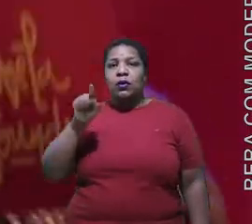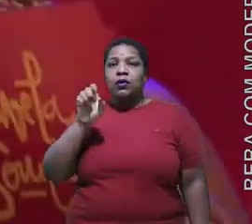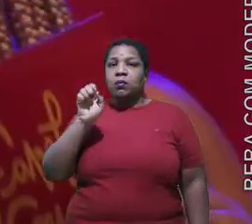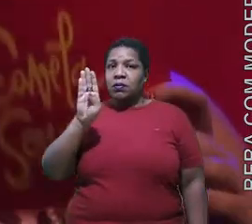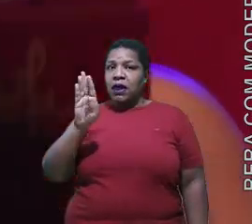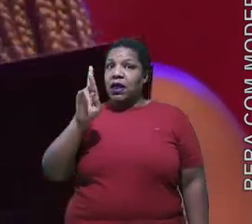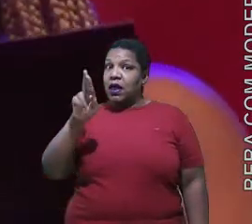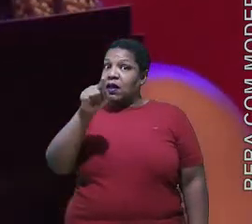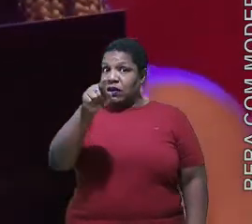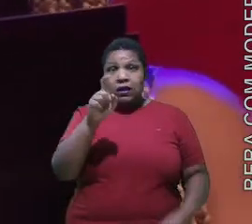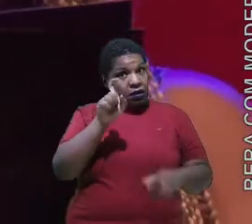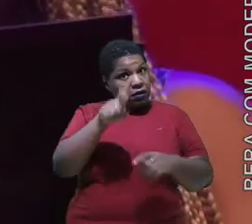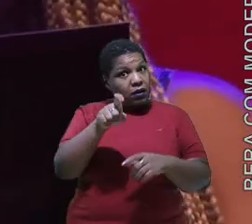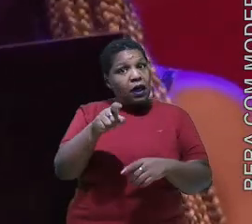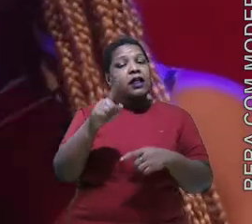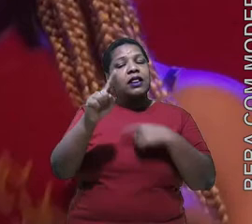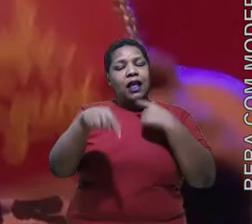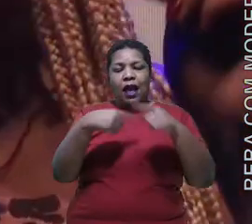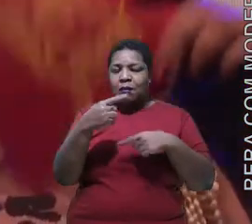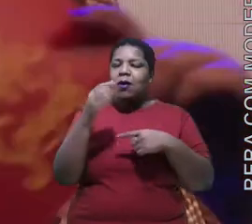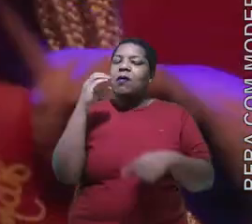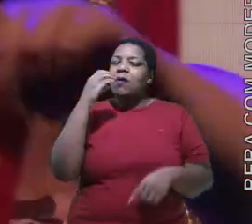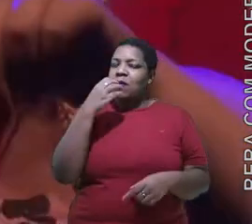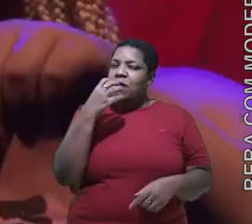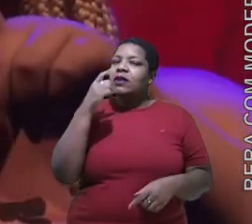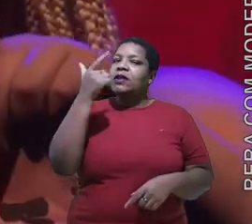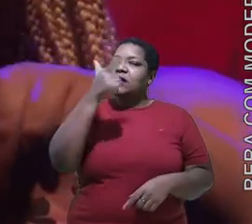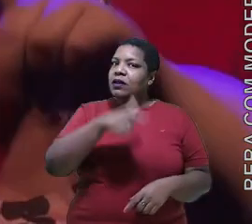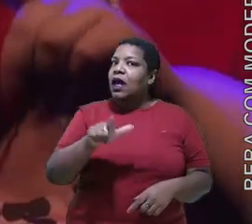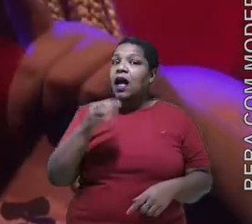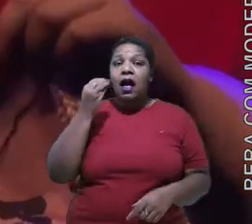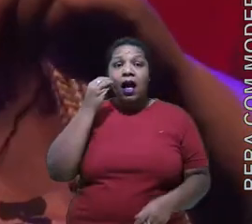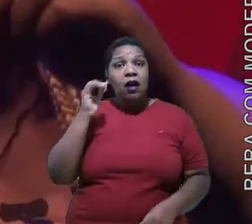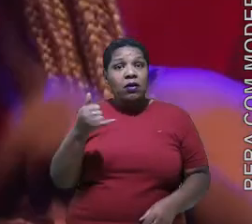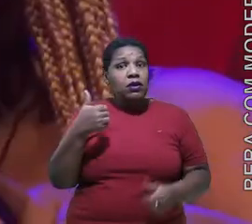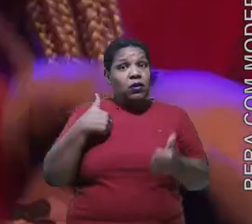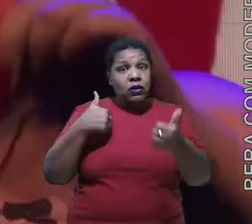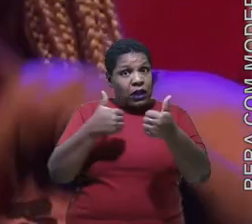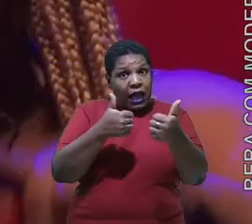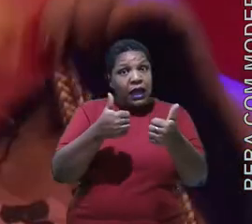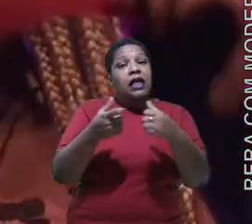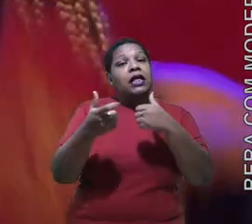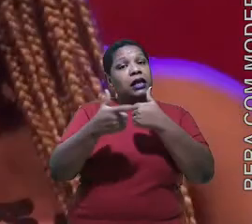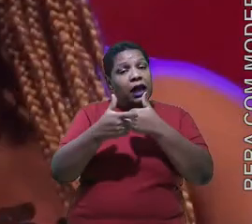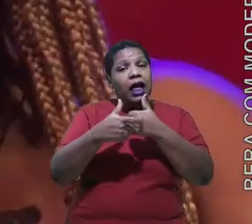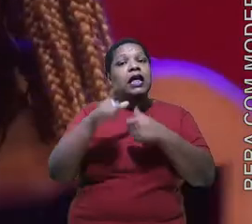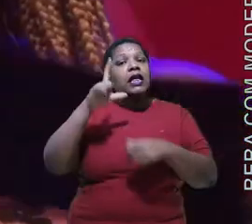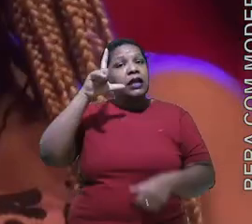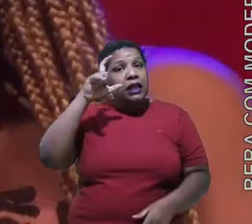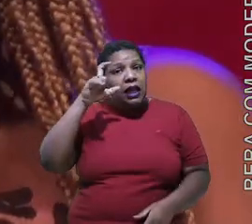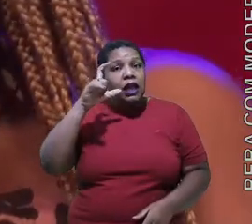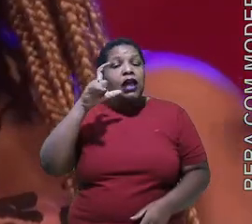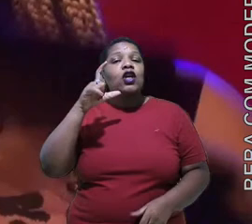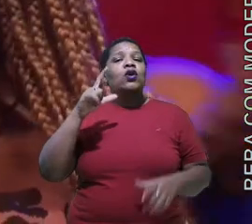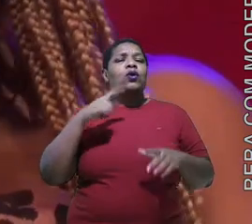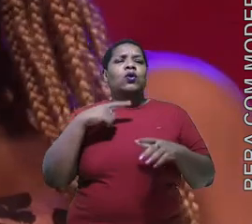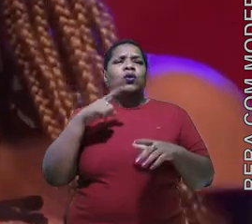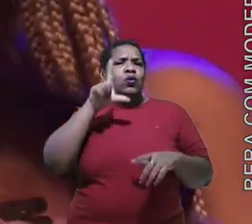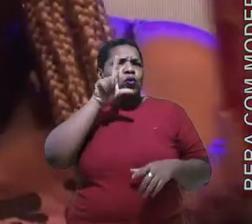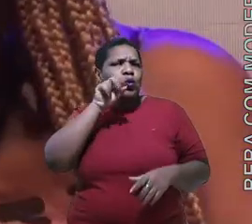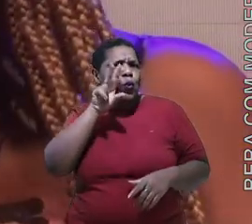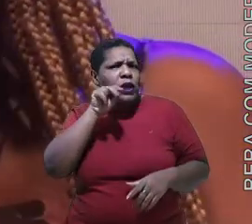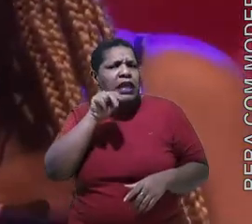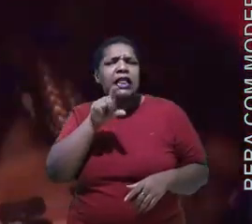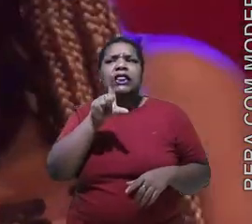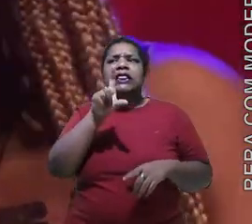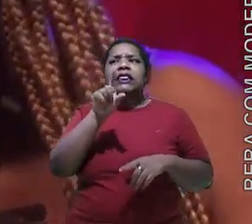daqui a pouco a gente volta com mais música e aproveita que se você não segue já segue no Instagram no Twitter no Tik Tok que nós não